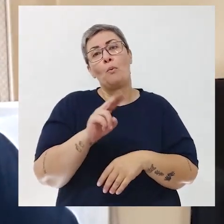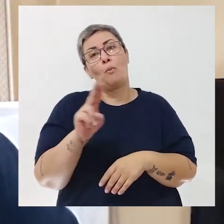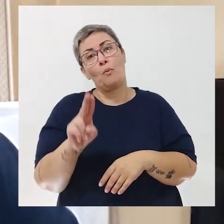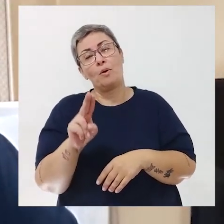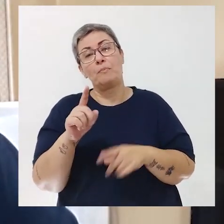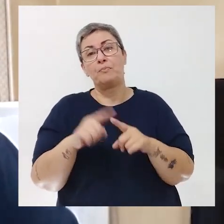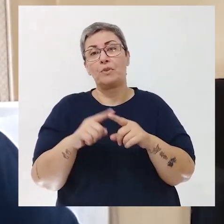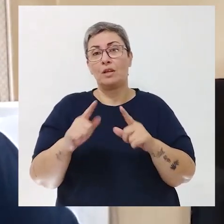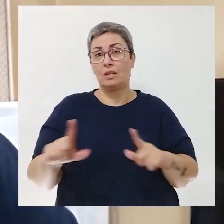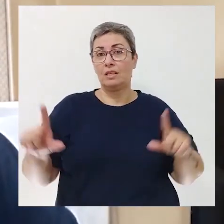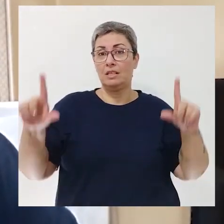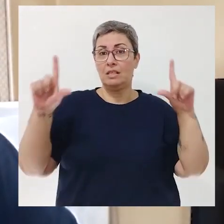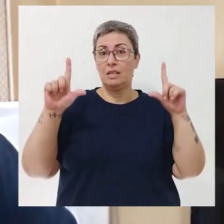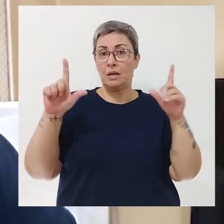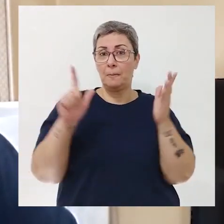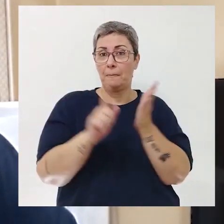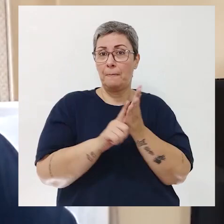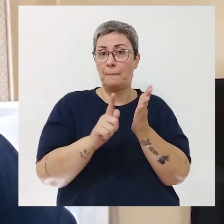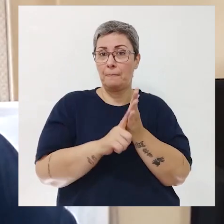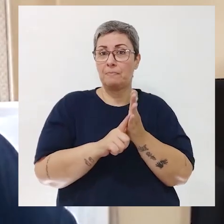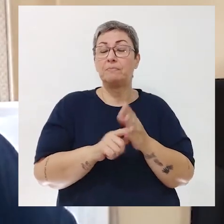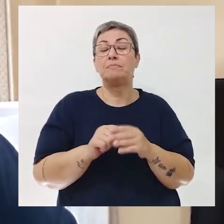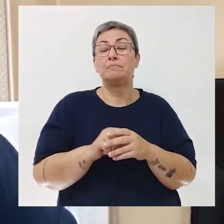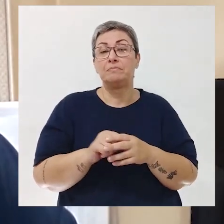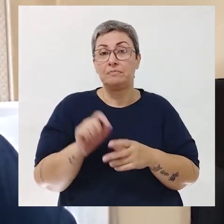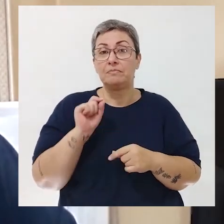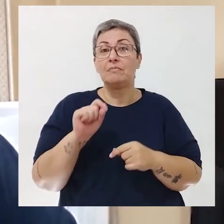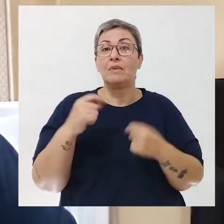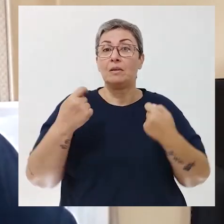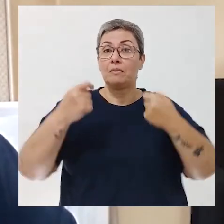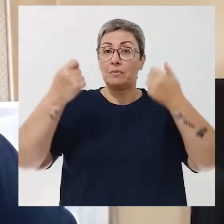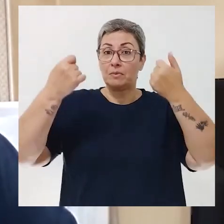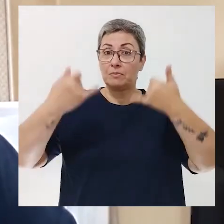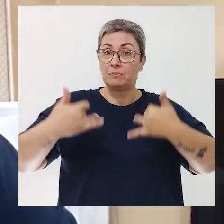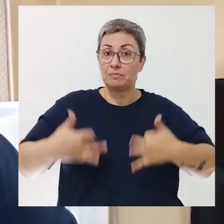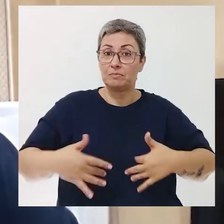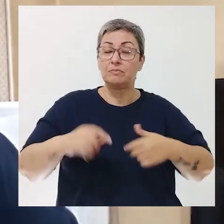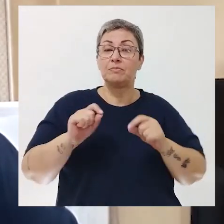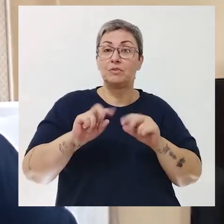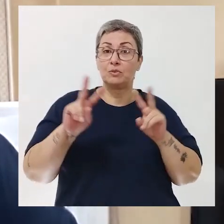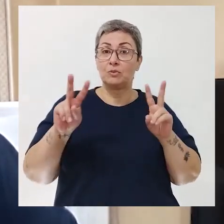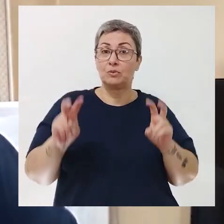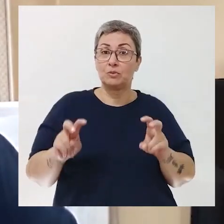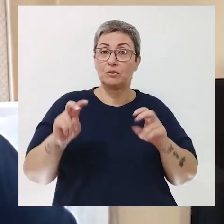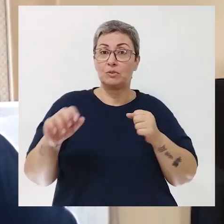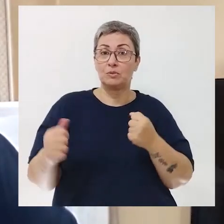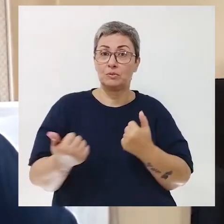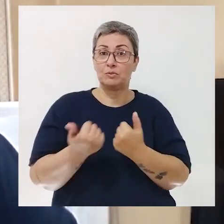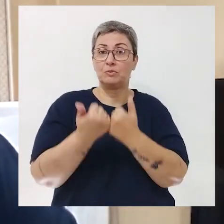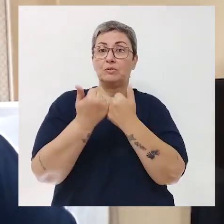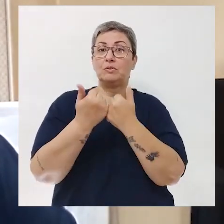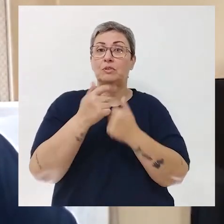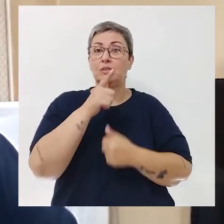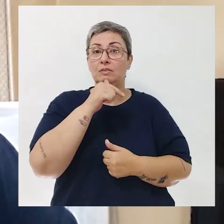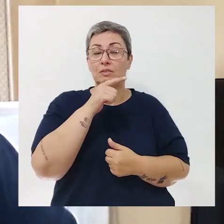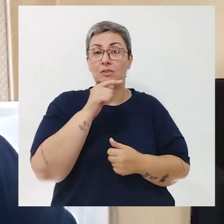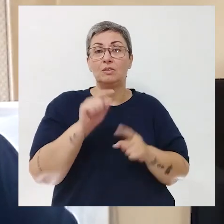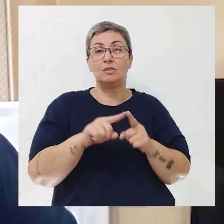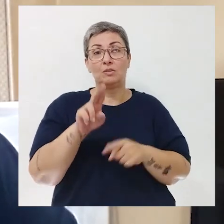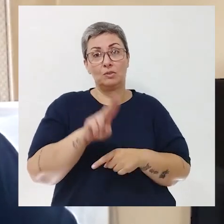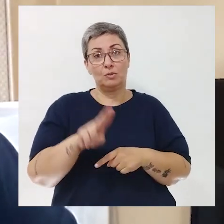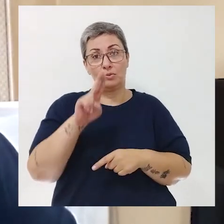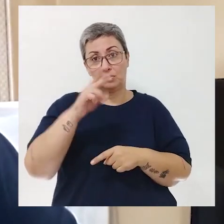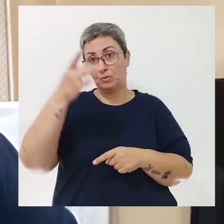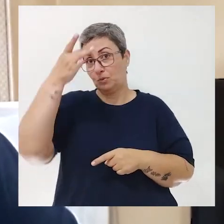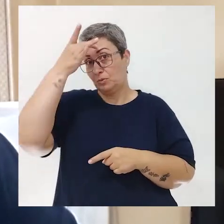ou o seu cartaz da folha de sulfite, eles têm que falar sobre isso, sobre a preservação da água e o